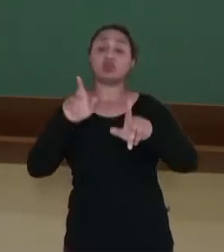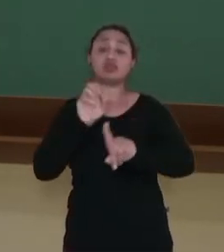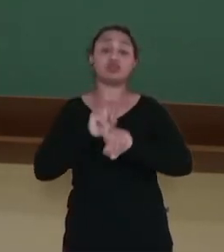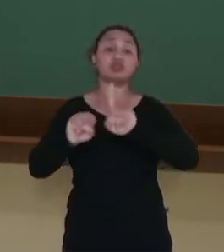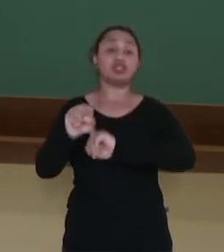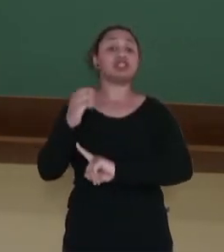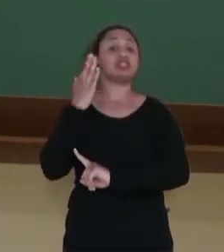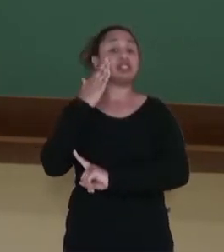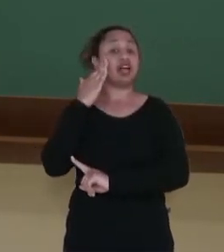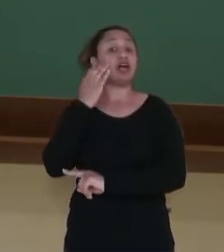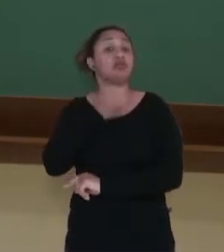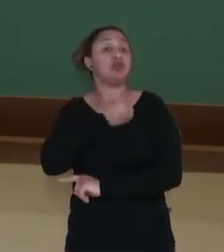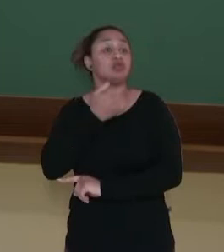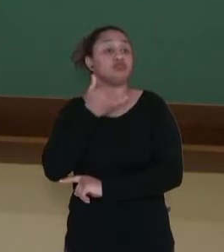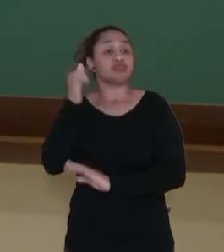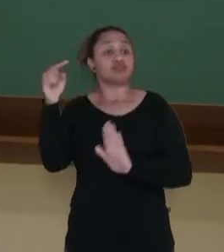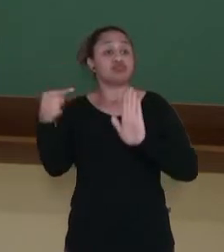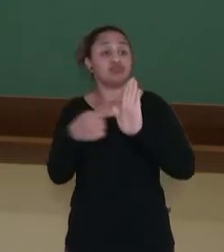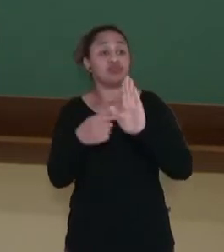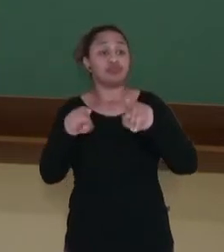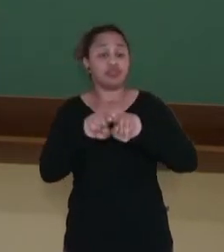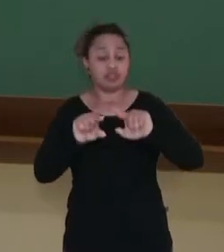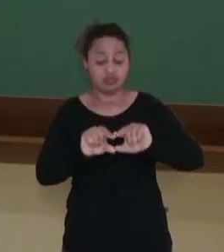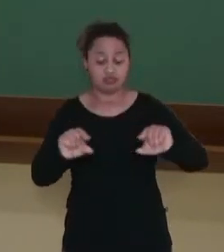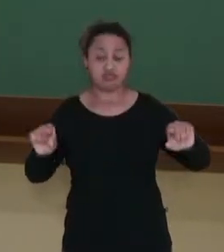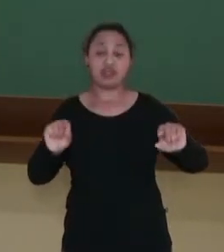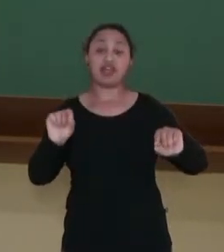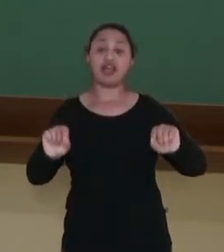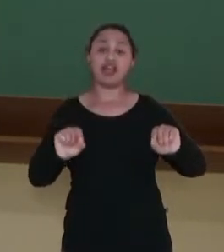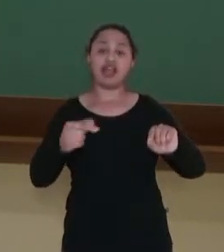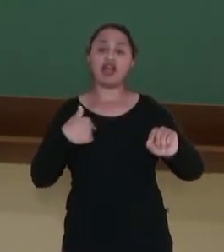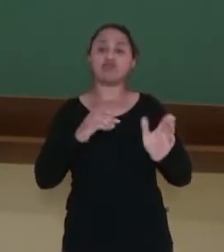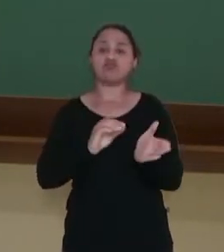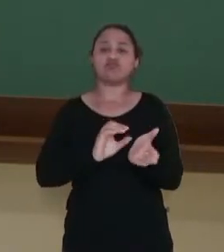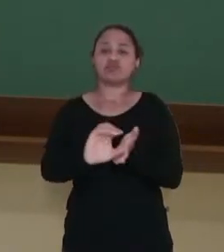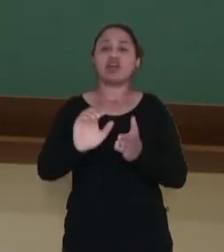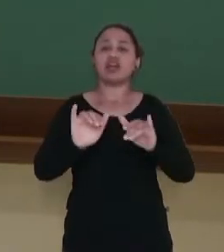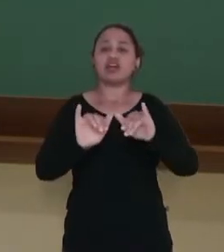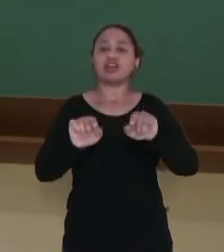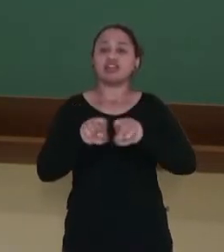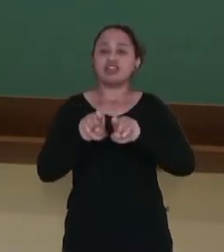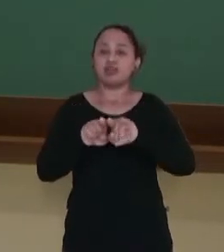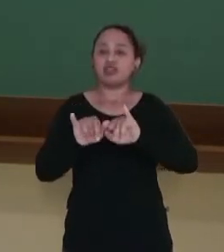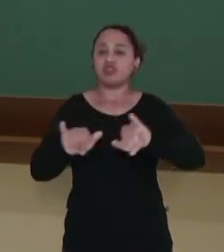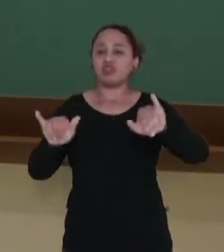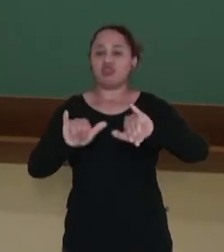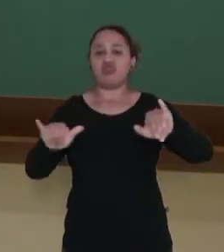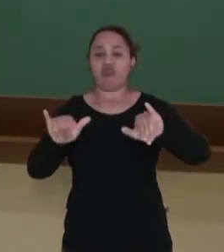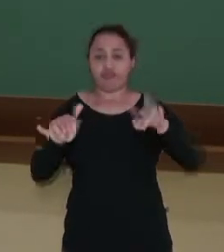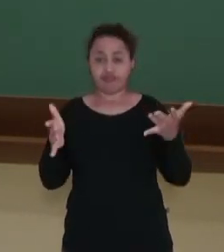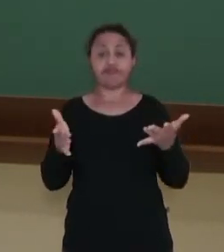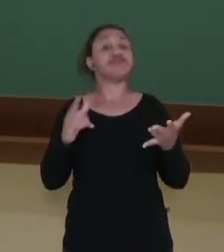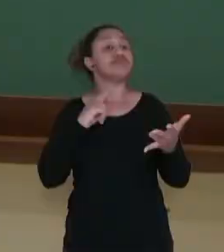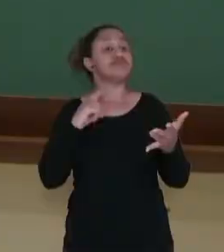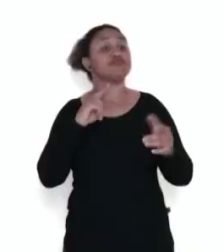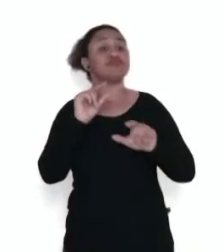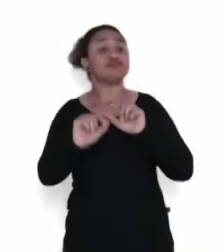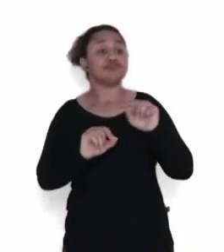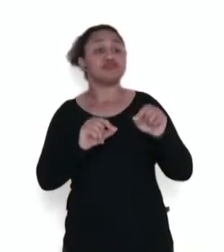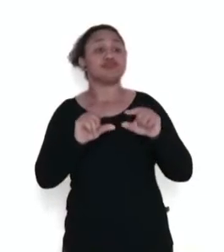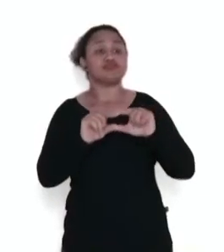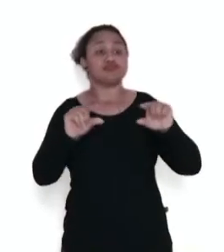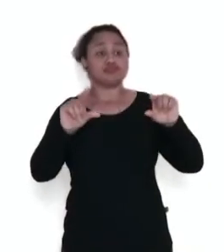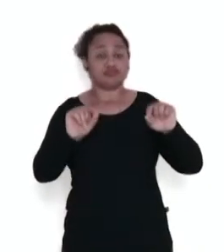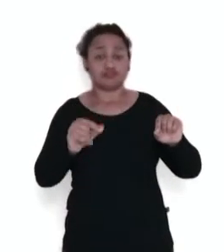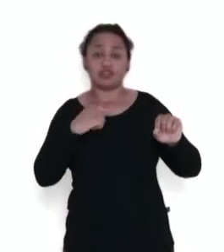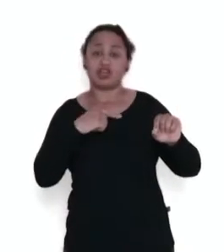aqui nós temos também os patrocinadores, os divulgadores dessa campanha. Nós temos aqui